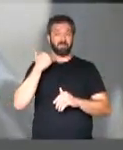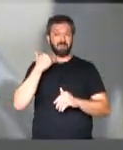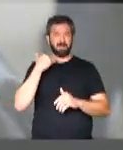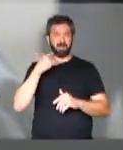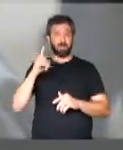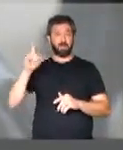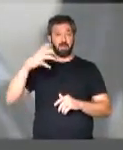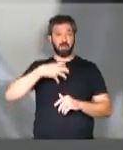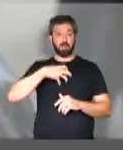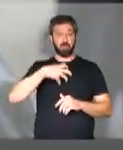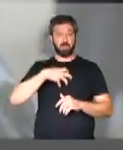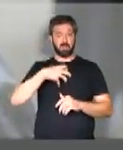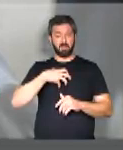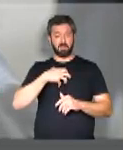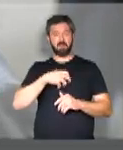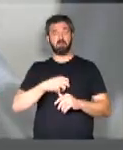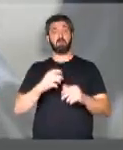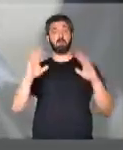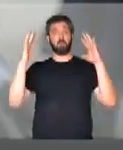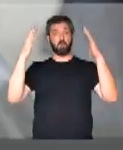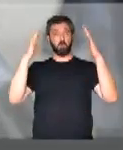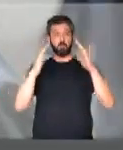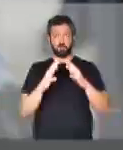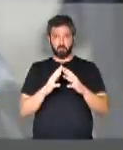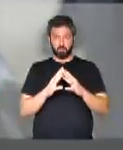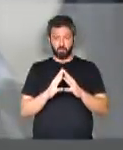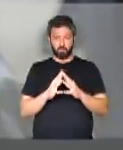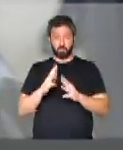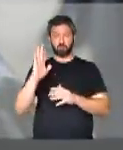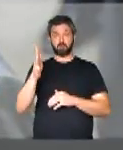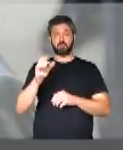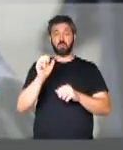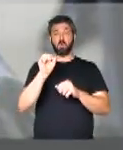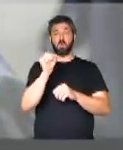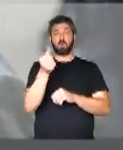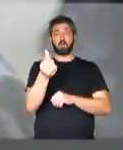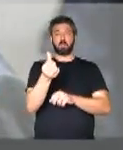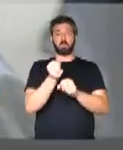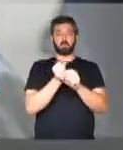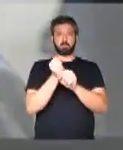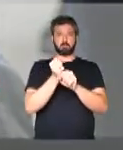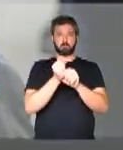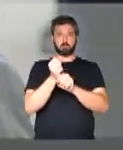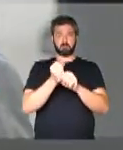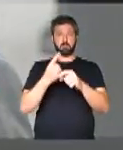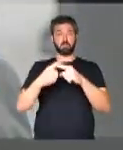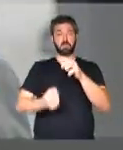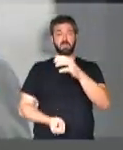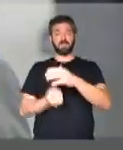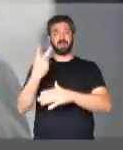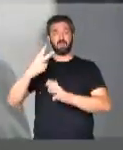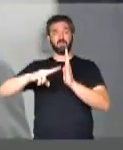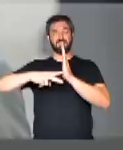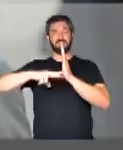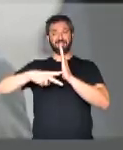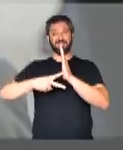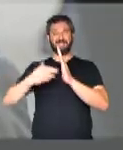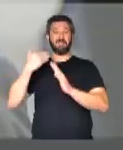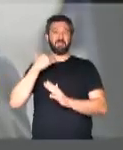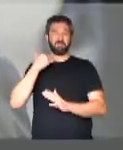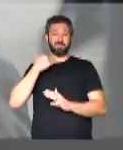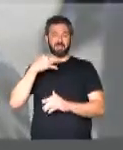da Bahia que comemoram 86 anos de fundação do seu